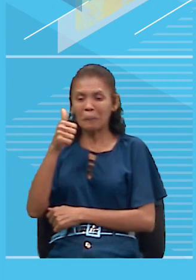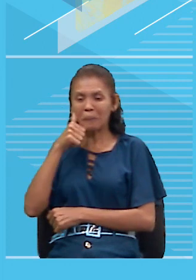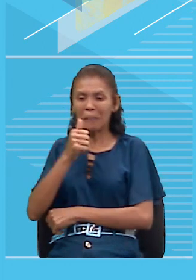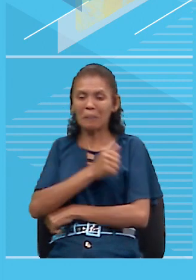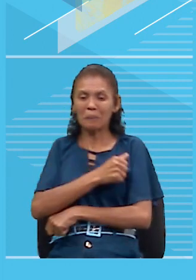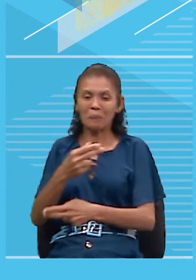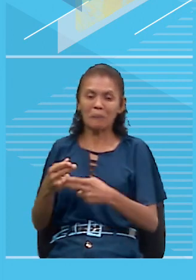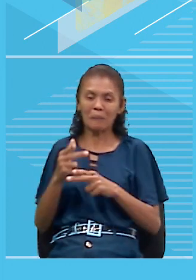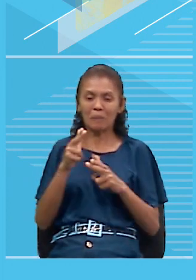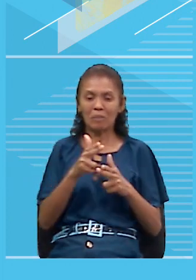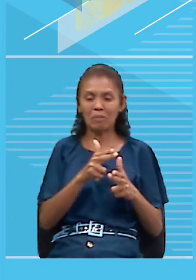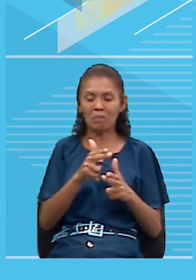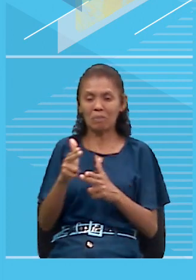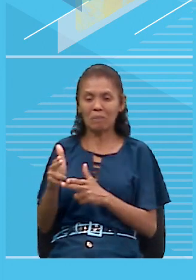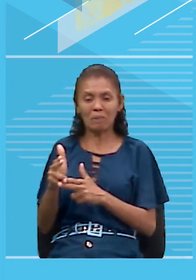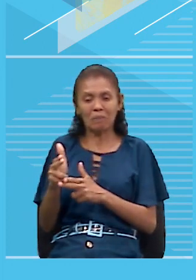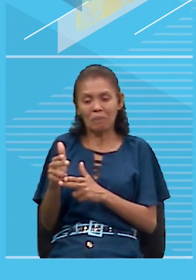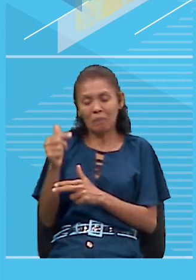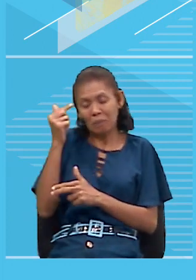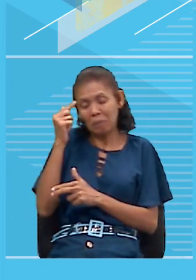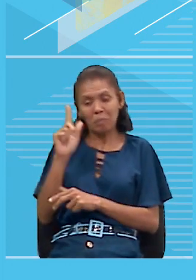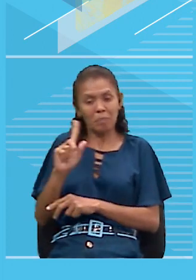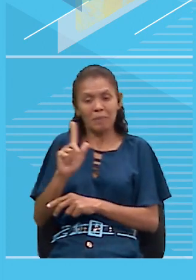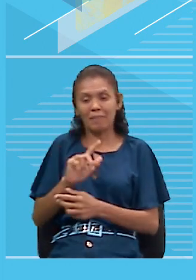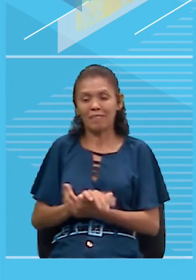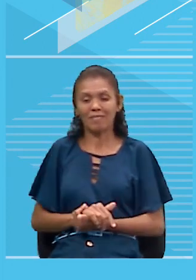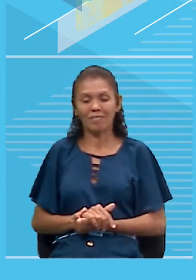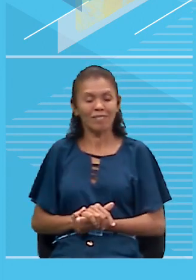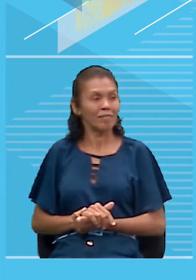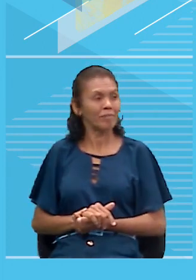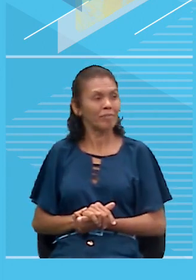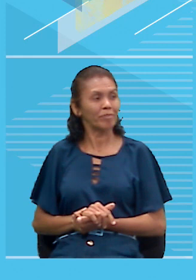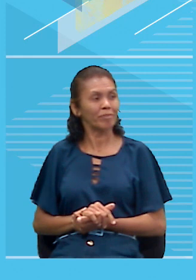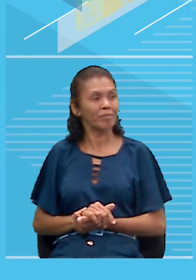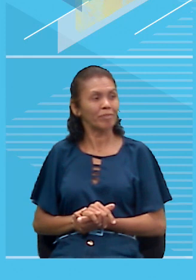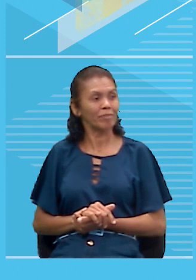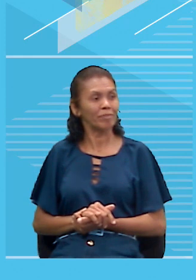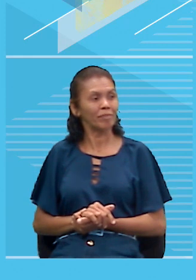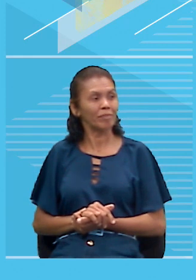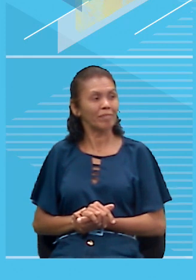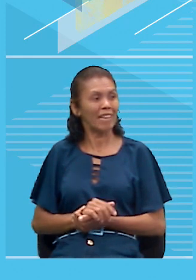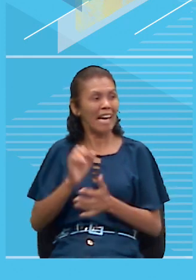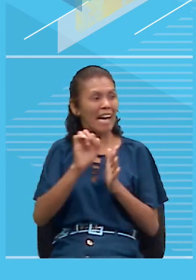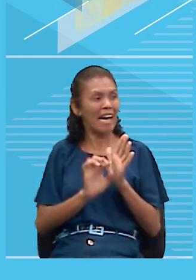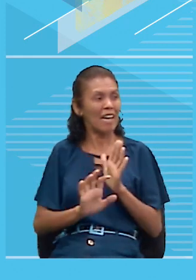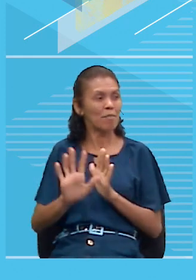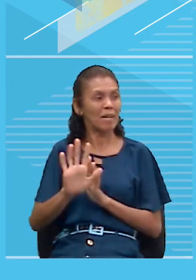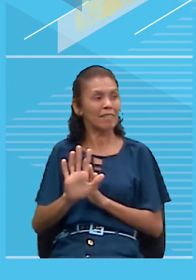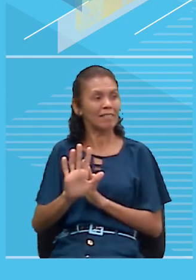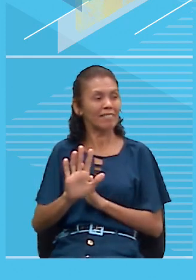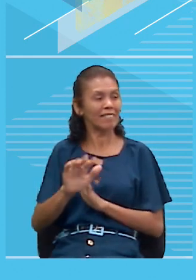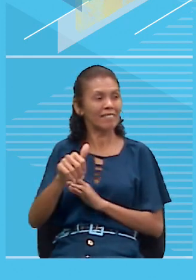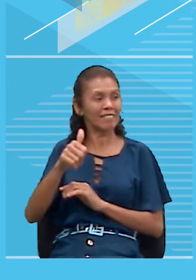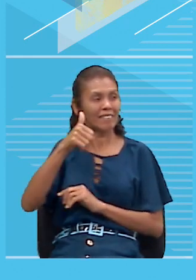turma terminamos a aula com essa imagem aí ó cara essa imagem é forte né crianças